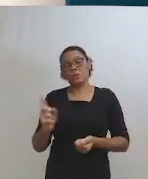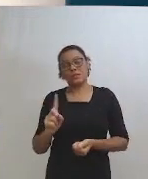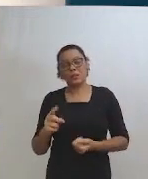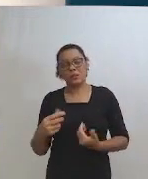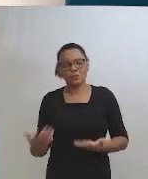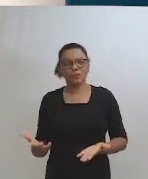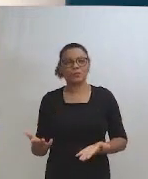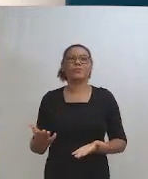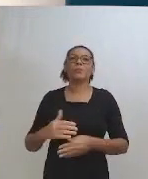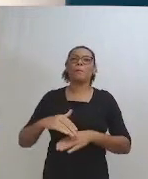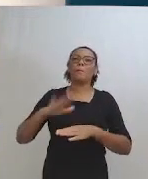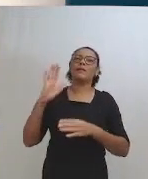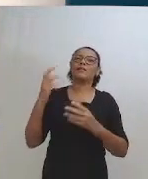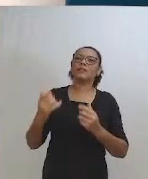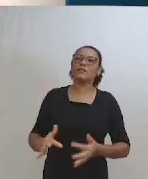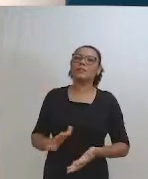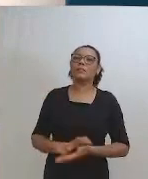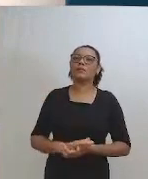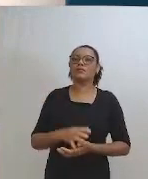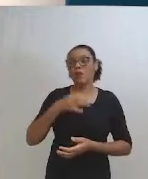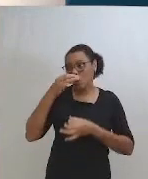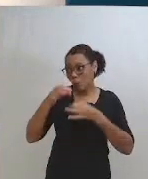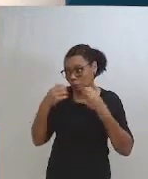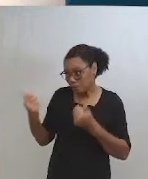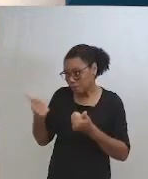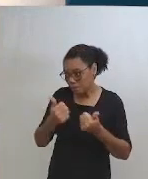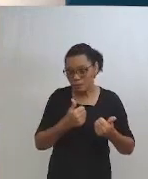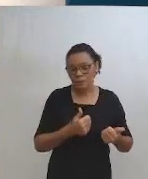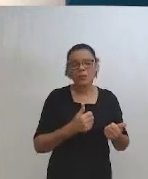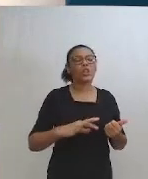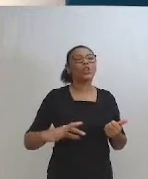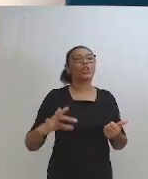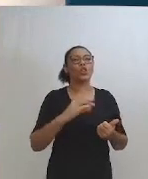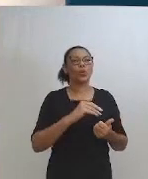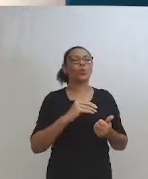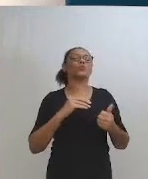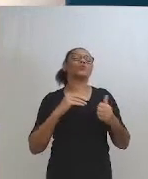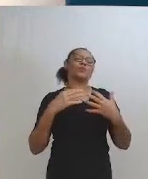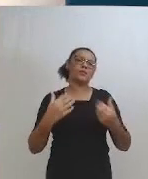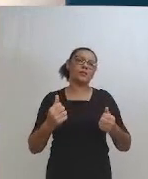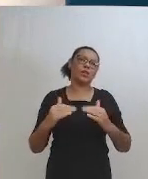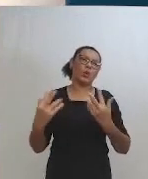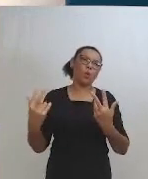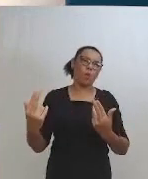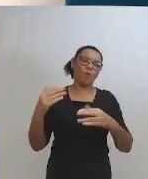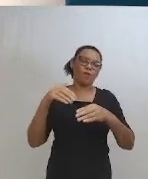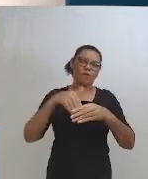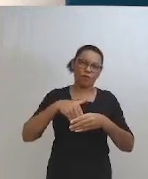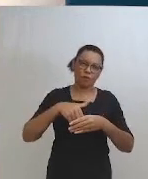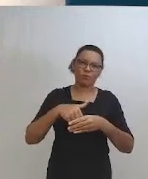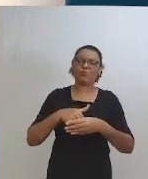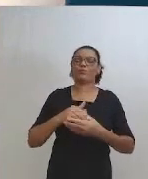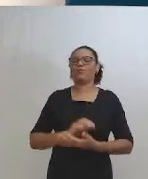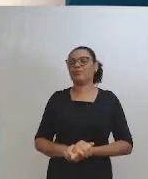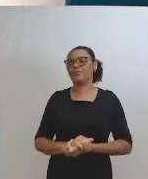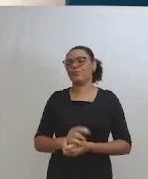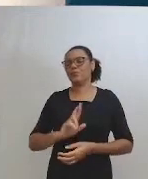Não há comentários, ficando assim proclamado o resultado por unanimidade nos termos do voto do ilustre relator.